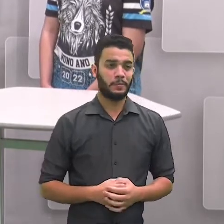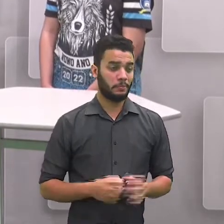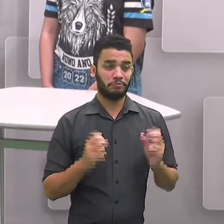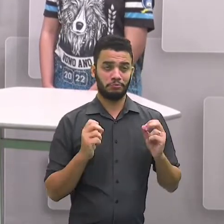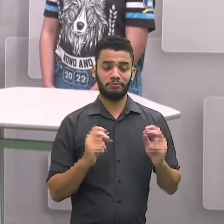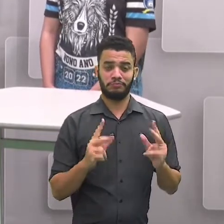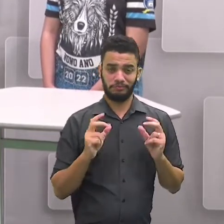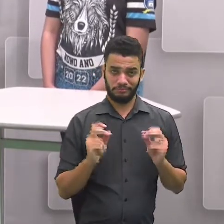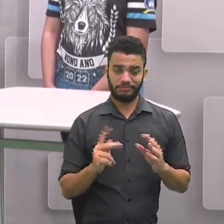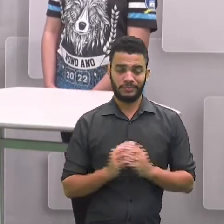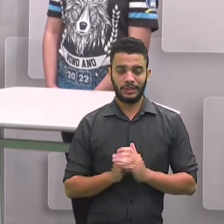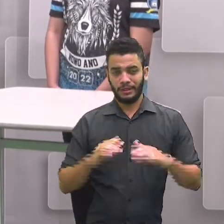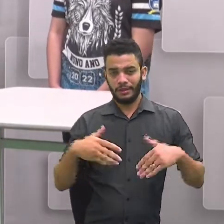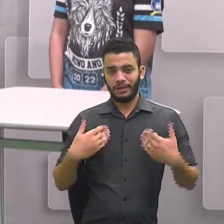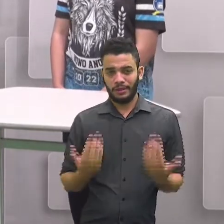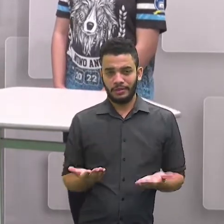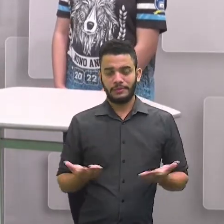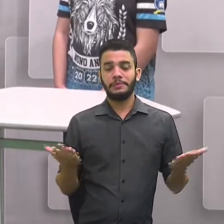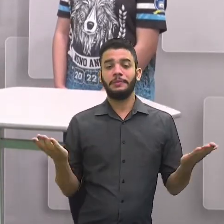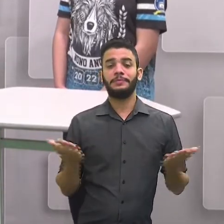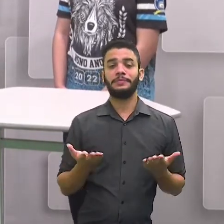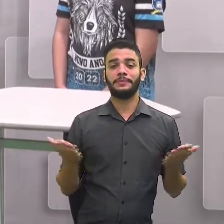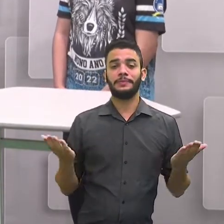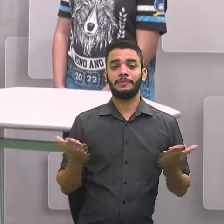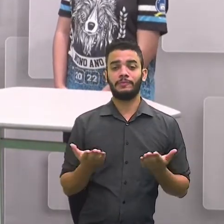É isso aí, pessoal. Agora,